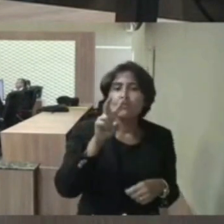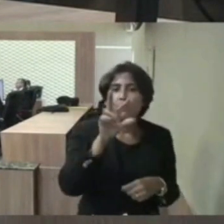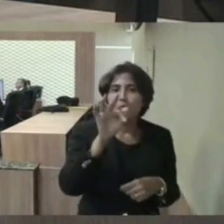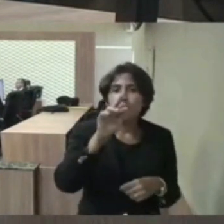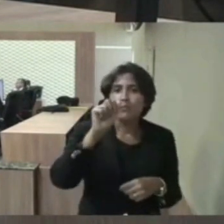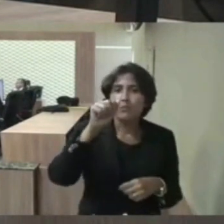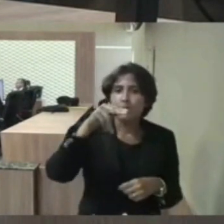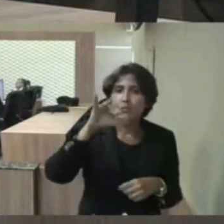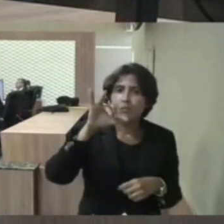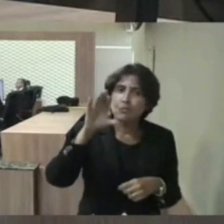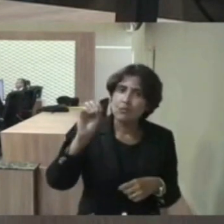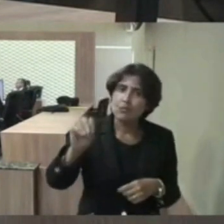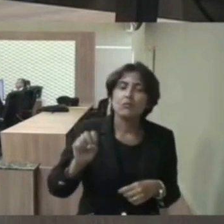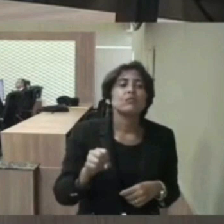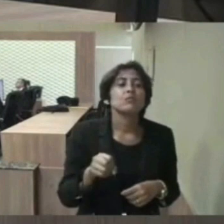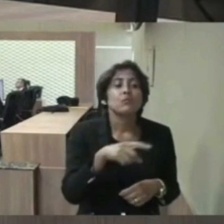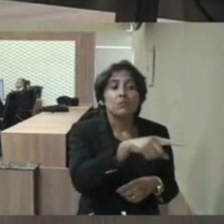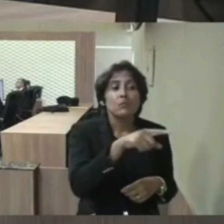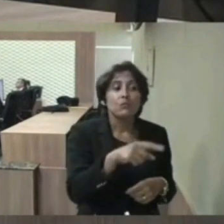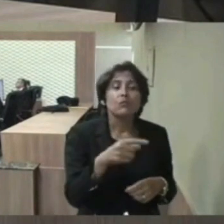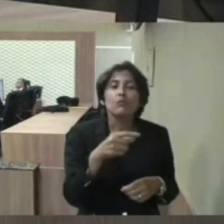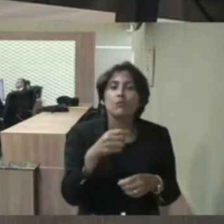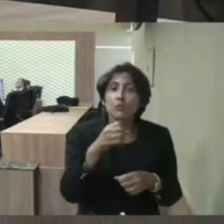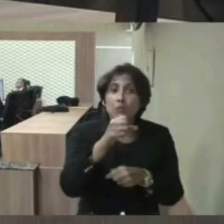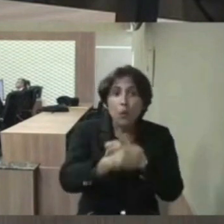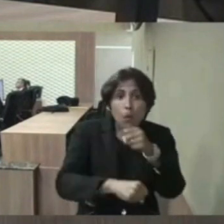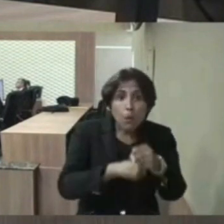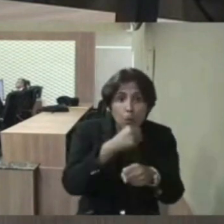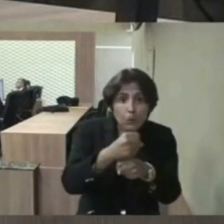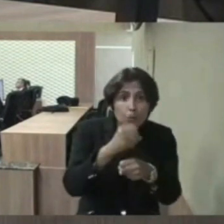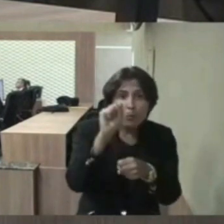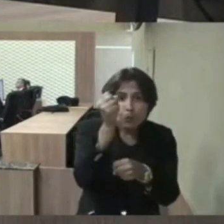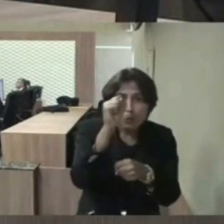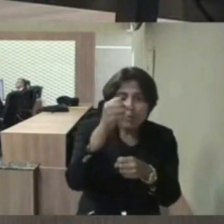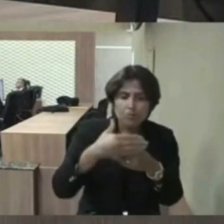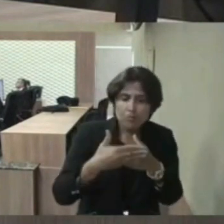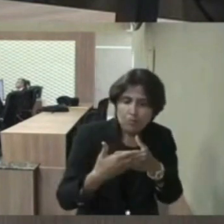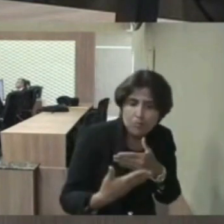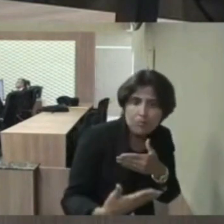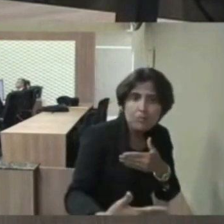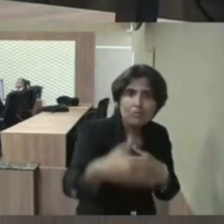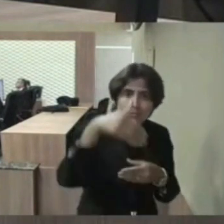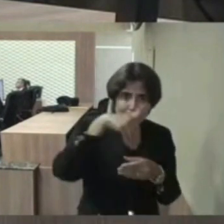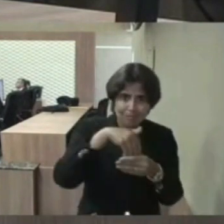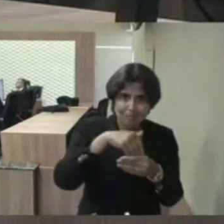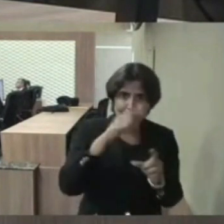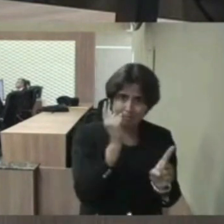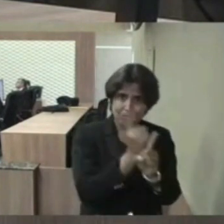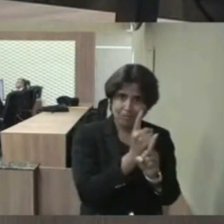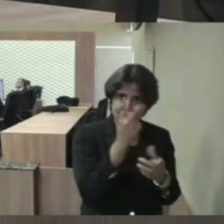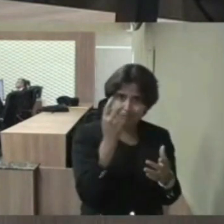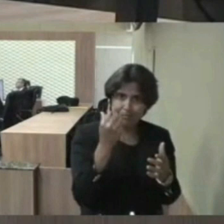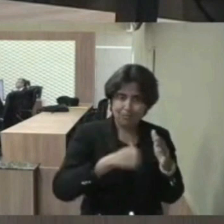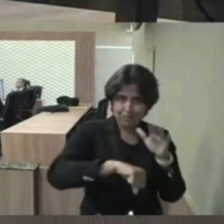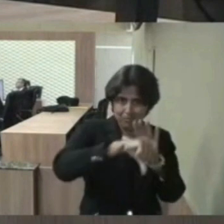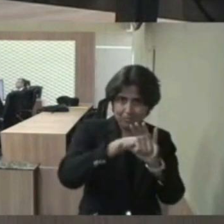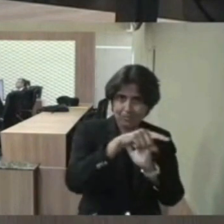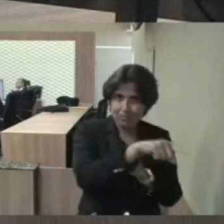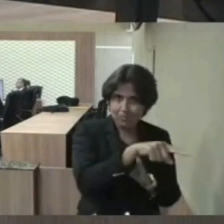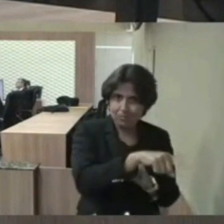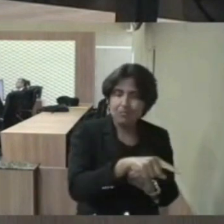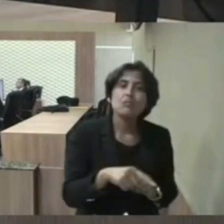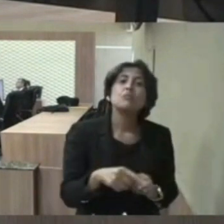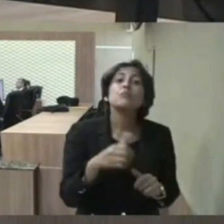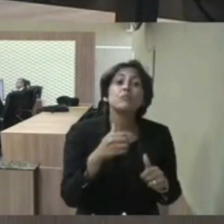de inelegibilidade para as eleições a ser realizada nos 8 anos subsequentes à eleição em que se verificaram os abusos, além da cassação do